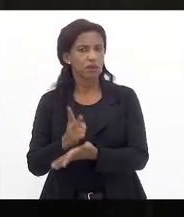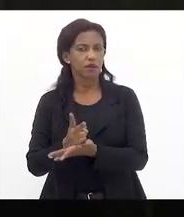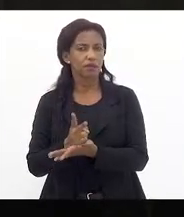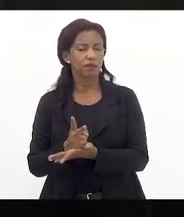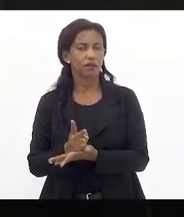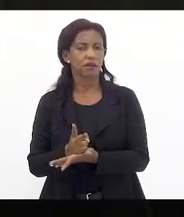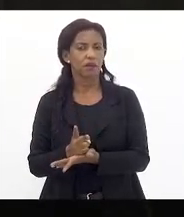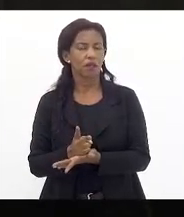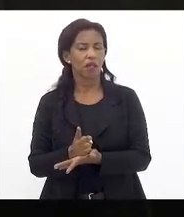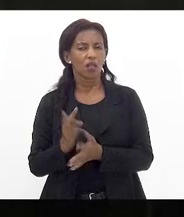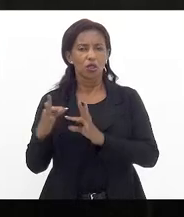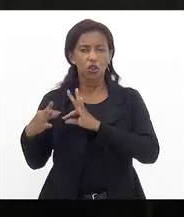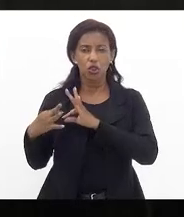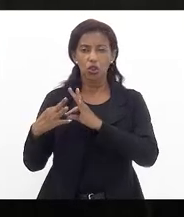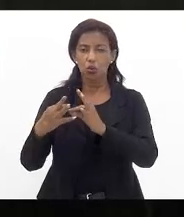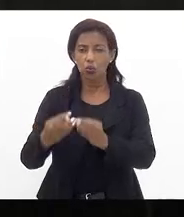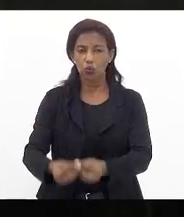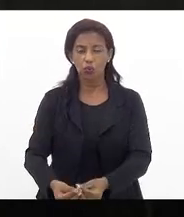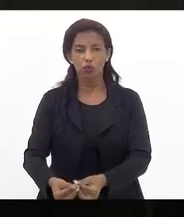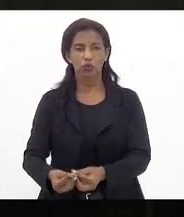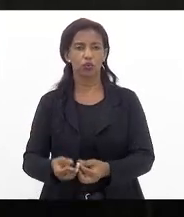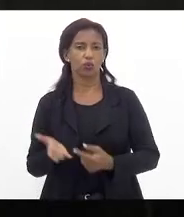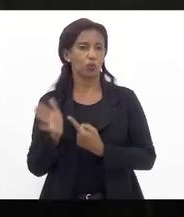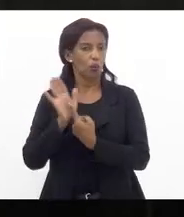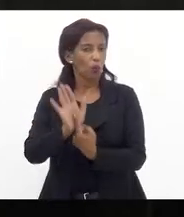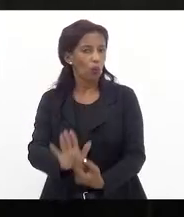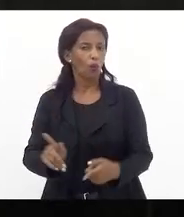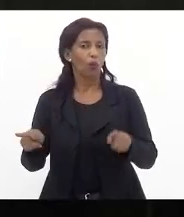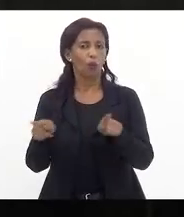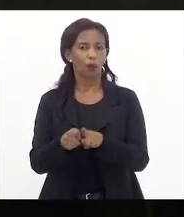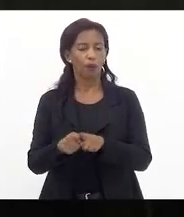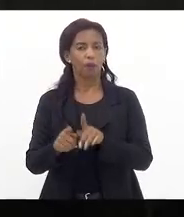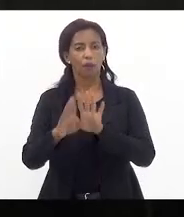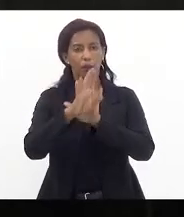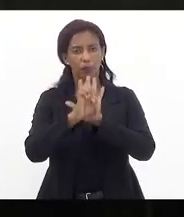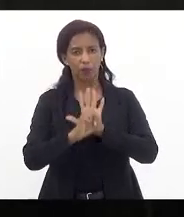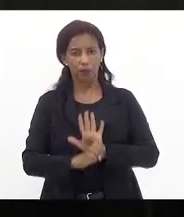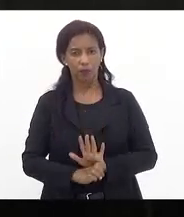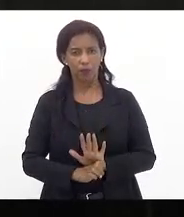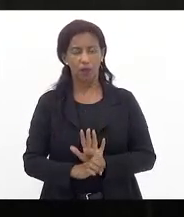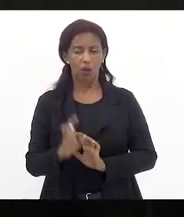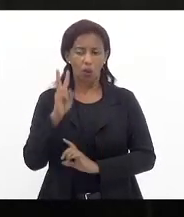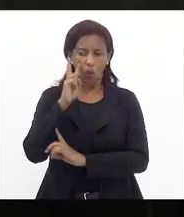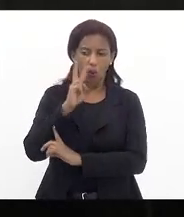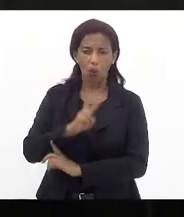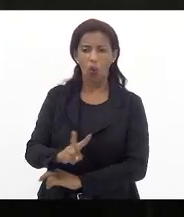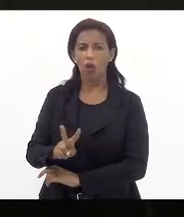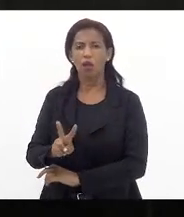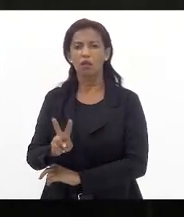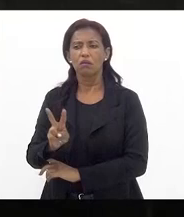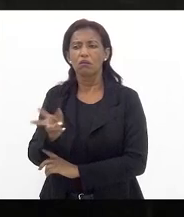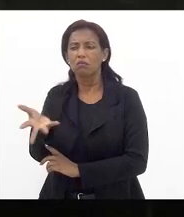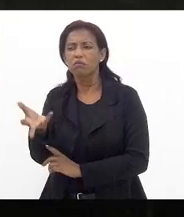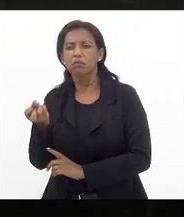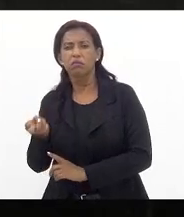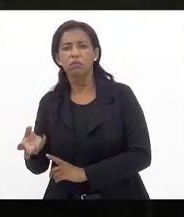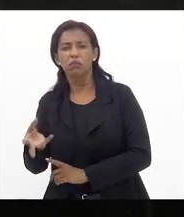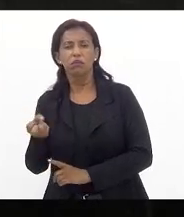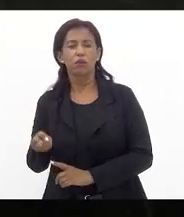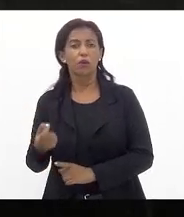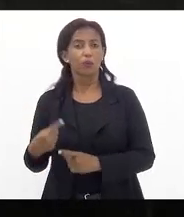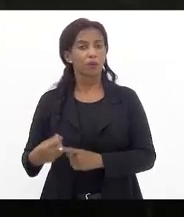dos proventos integrais. Apresentamos uma emenda olhando para as pensionistas,